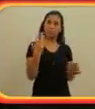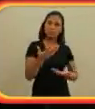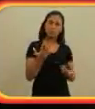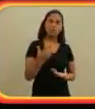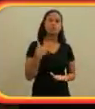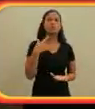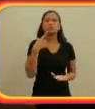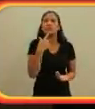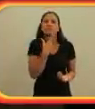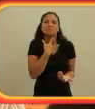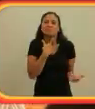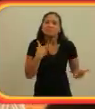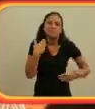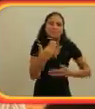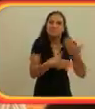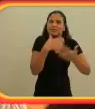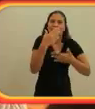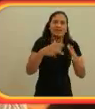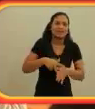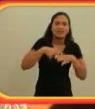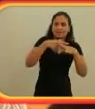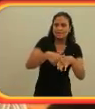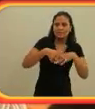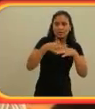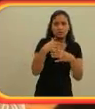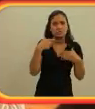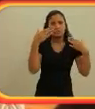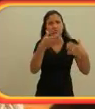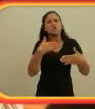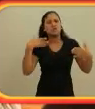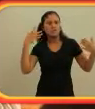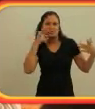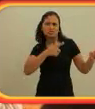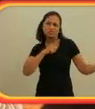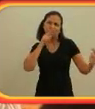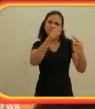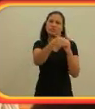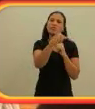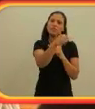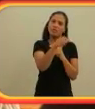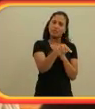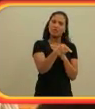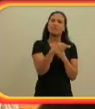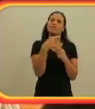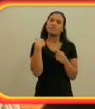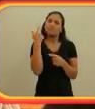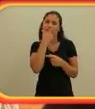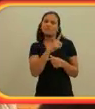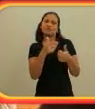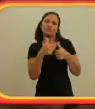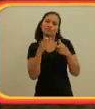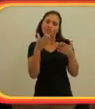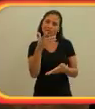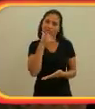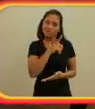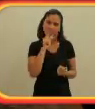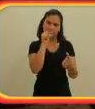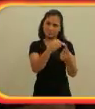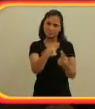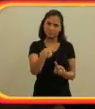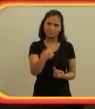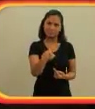doida para chegar na fase do galope, tá? Mas eu chego lá, daqui a pouquinho eu tô